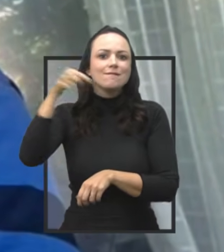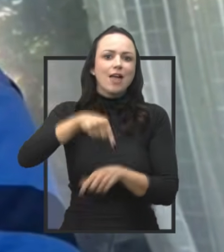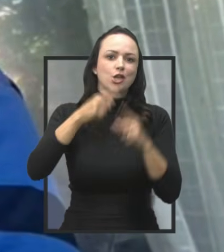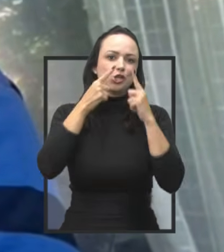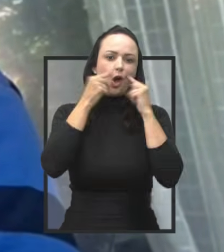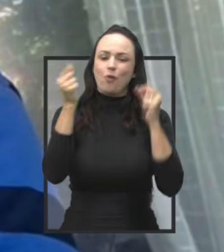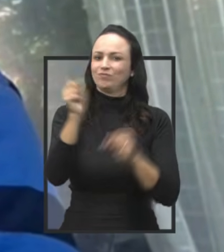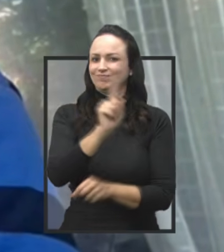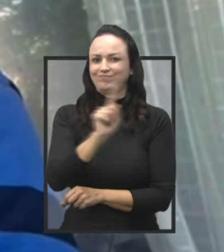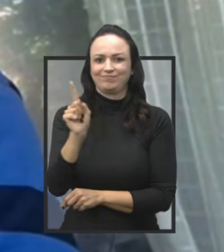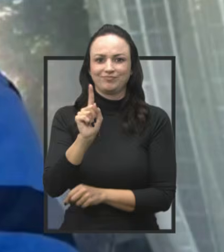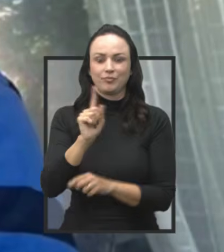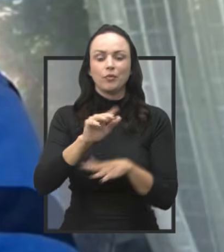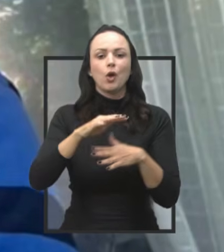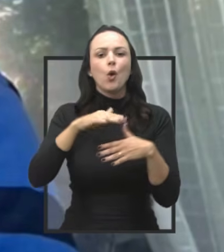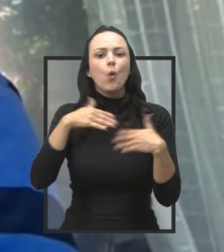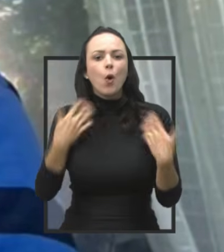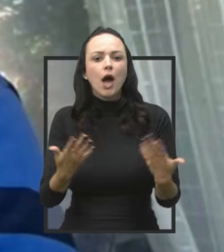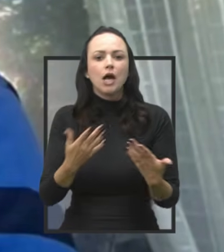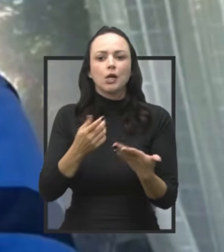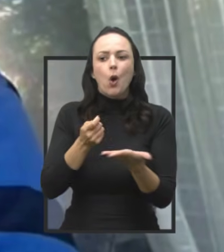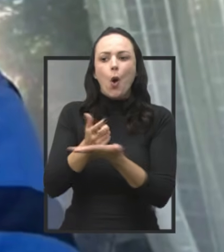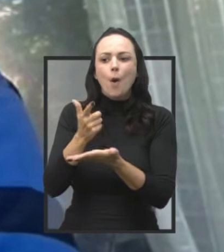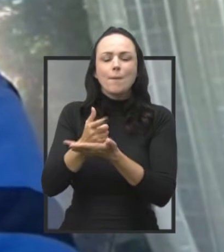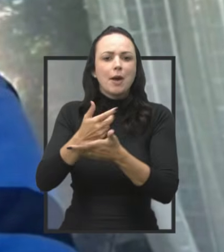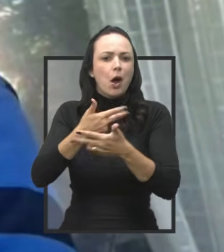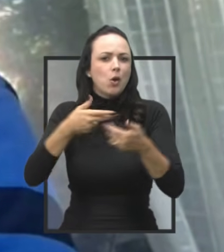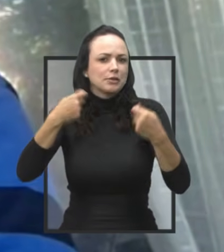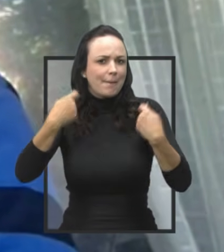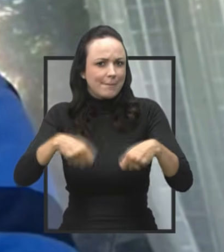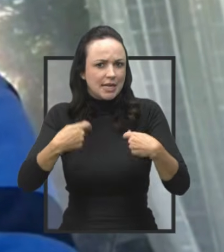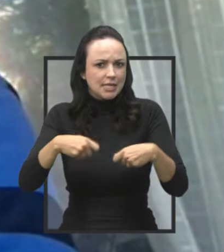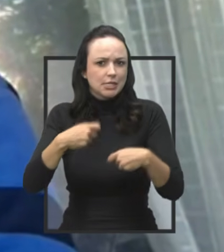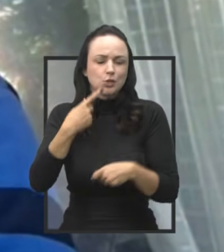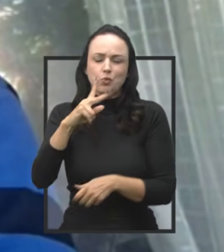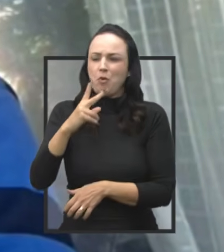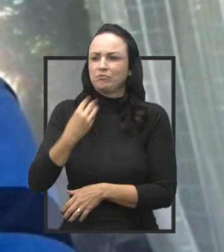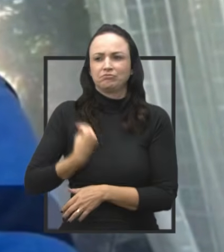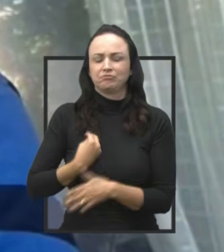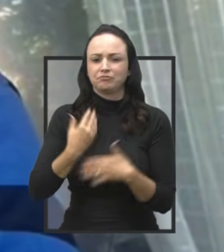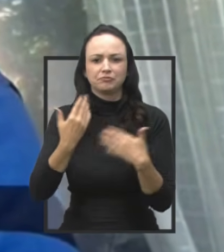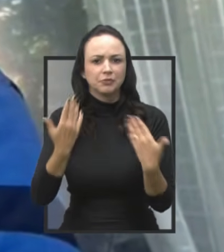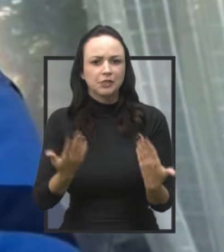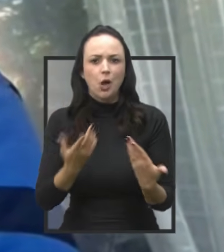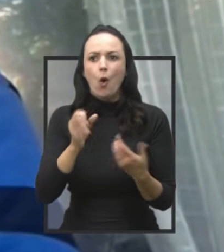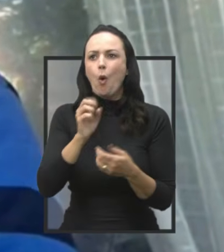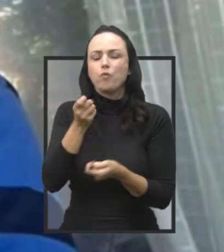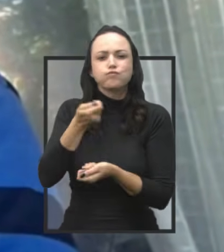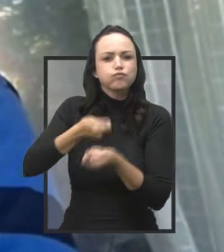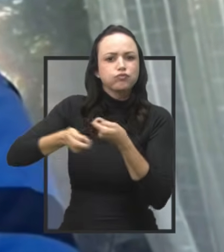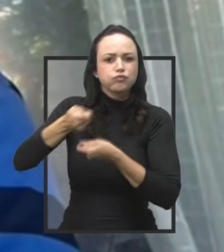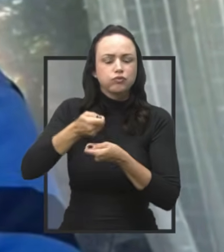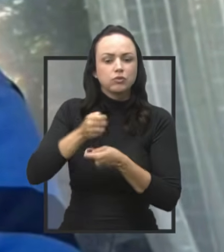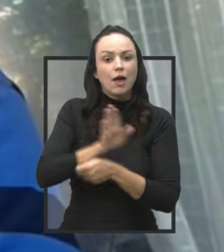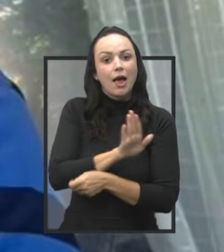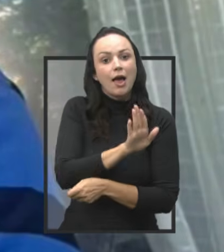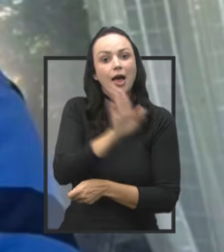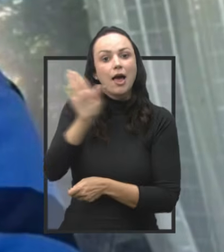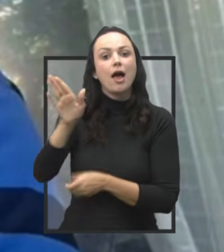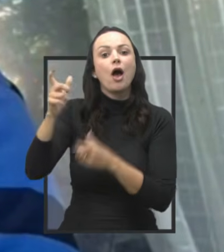Jaú. As pessoas, quando precisavam comprar alguma coisa para a sua vida ou negociar, ia